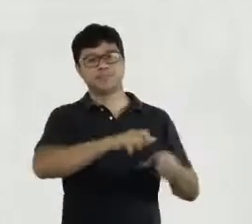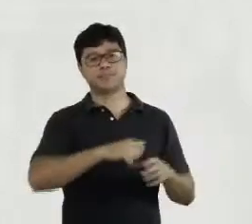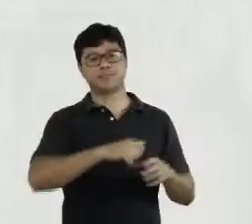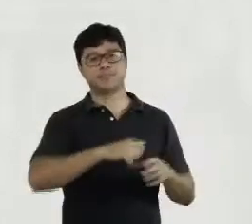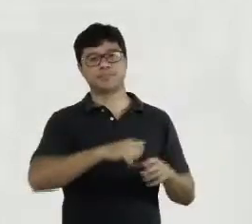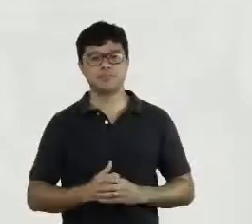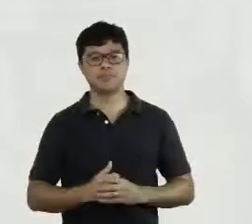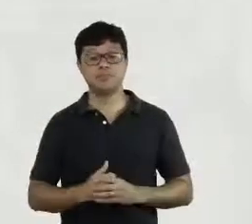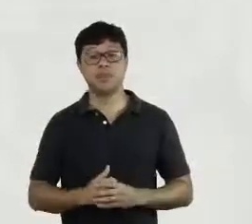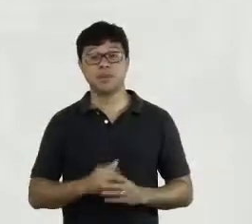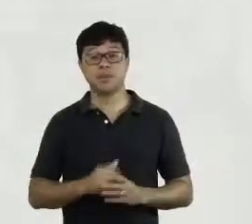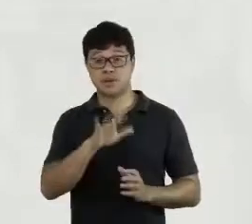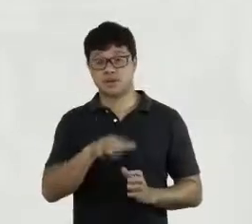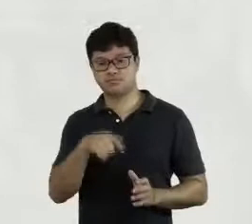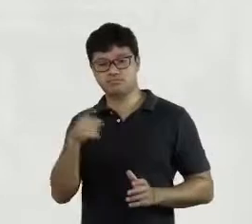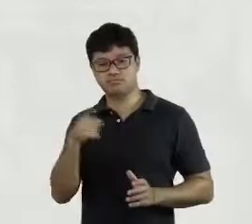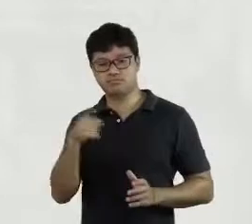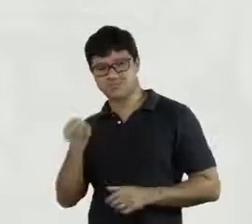Já as